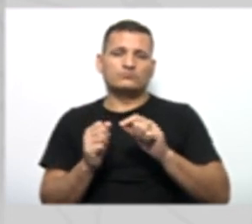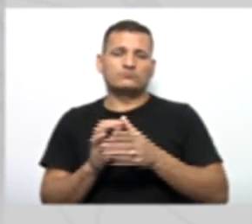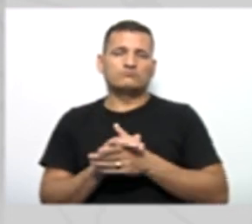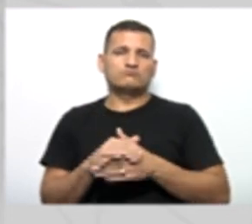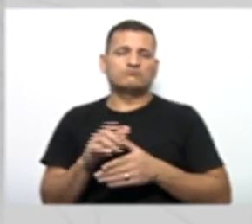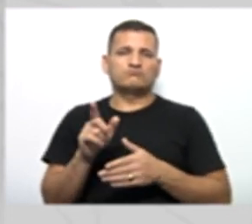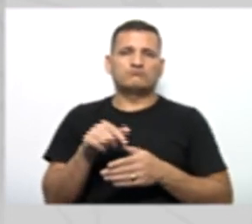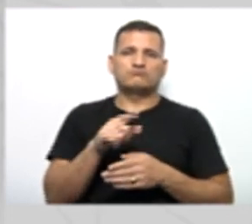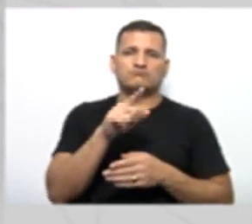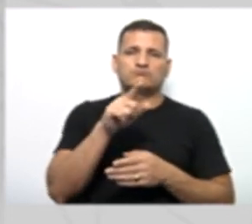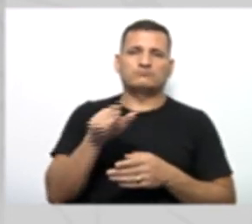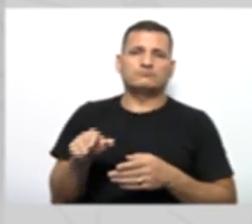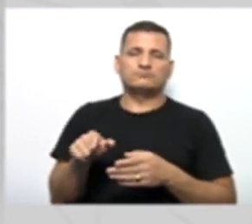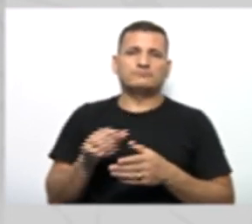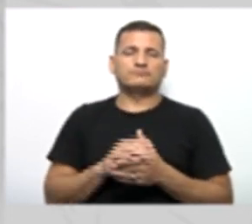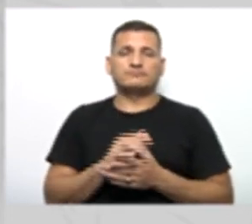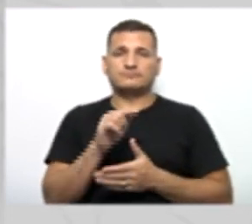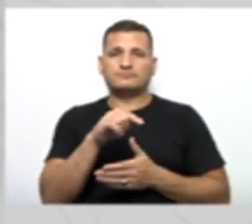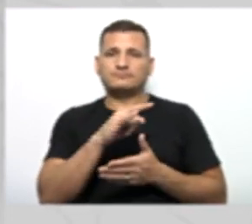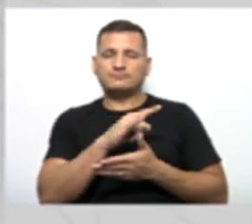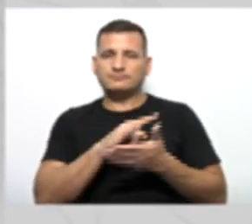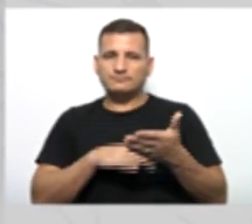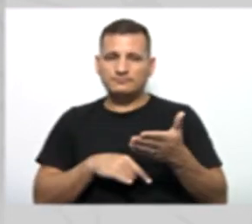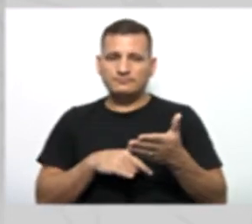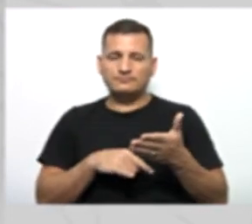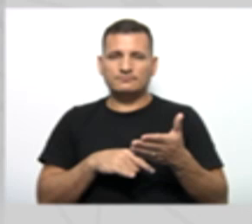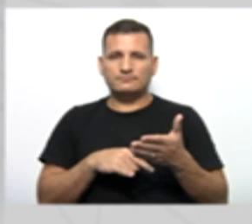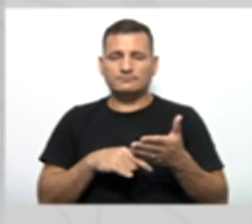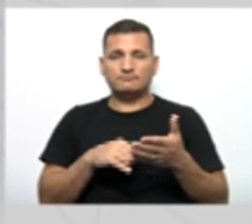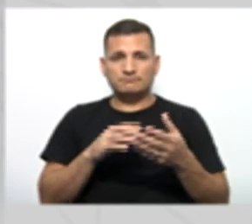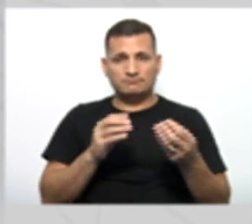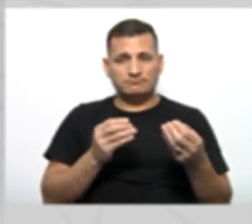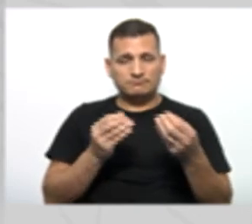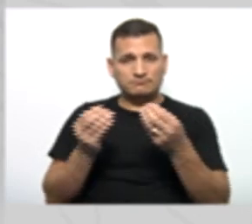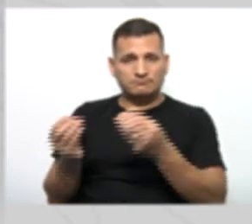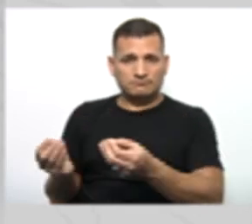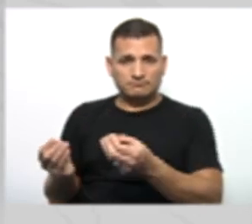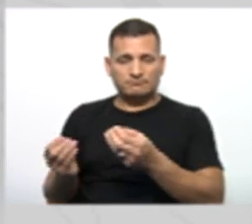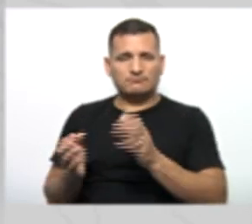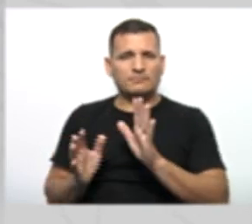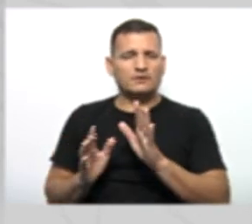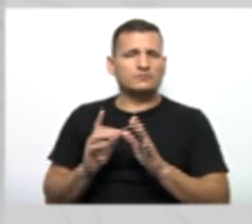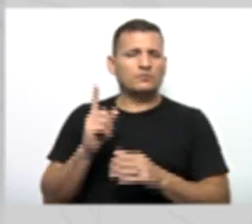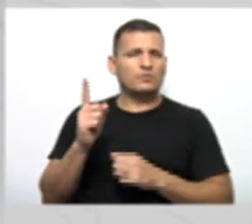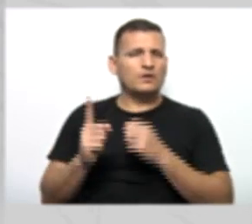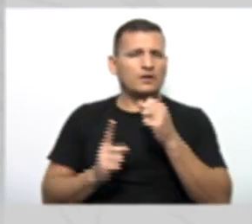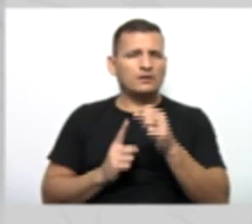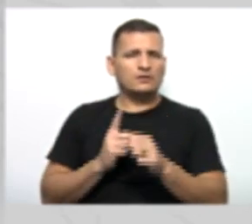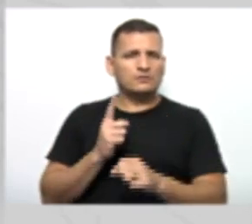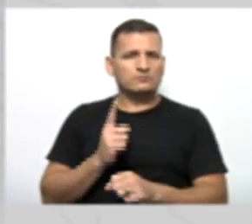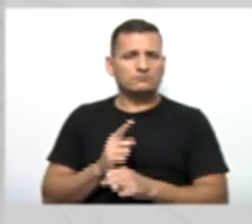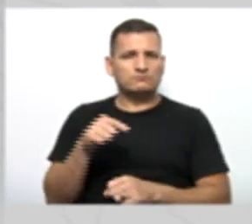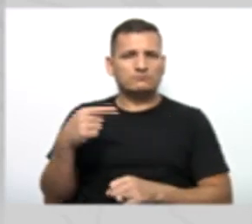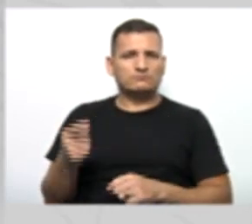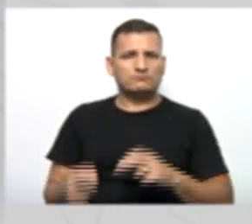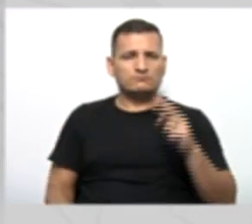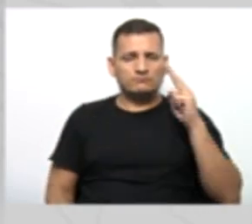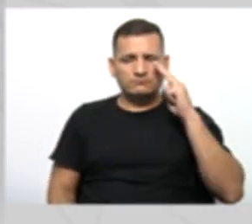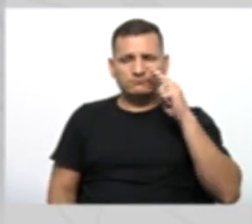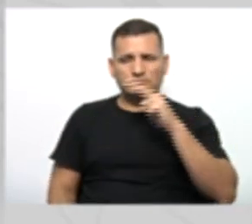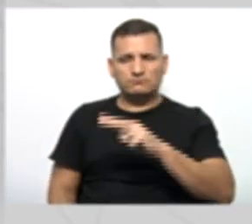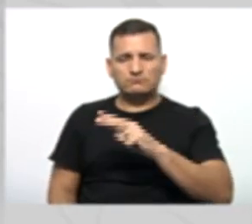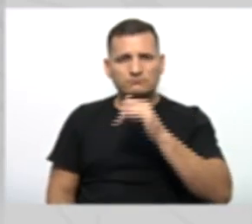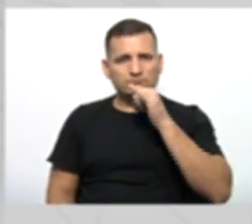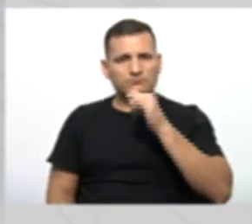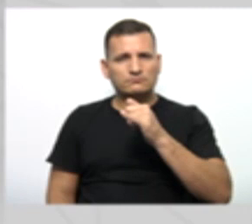Se essa licença de operação é concedida e um ano depois verifica-se que a empresa não está prejudicando,